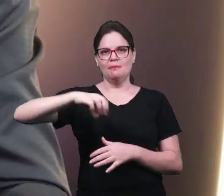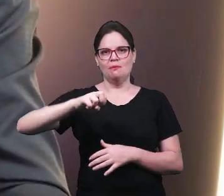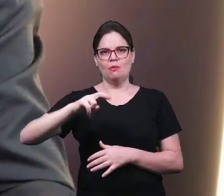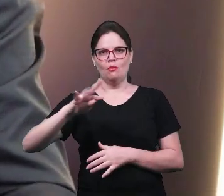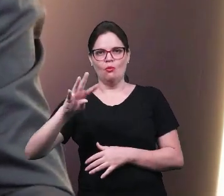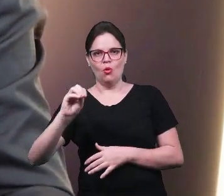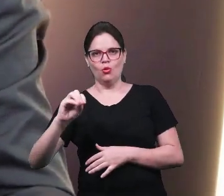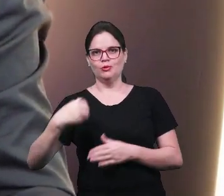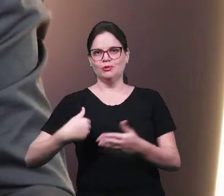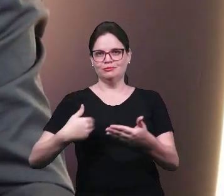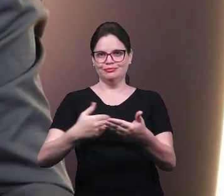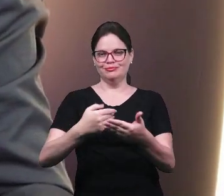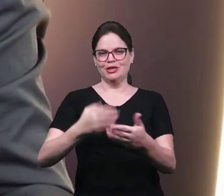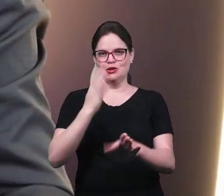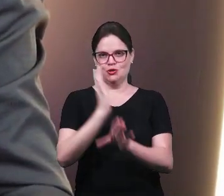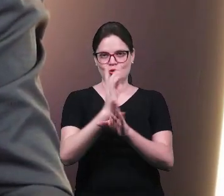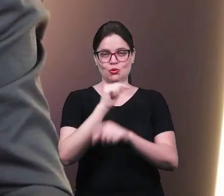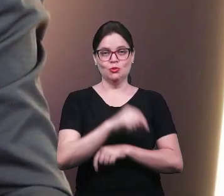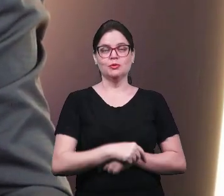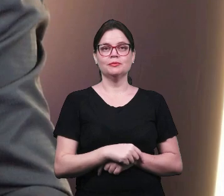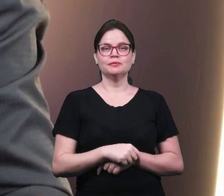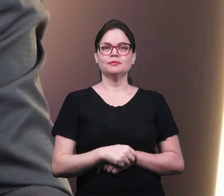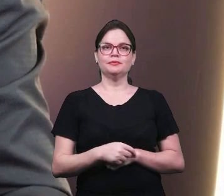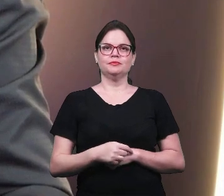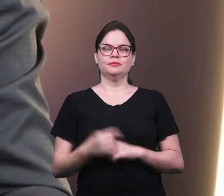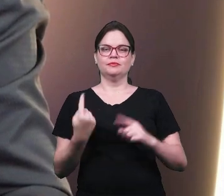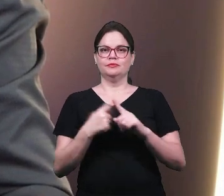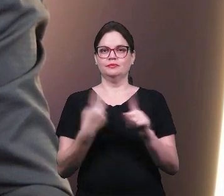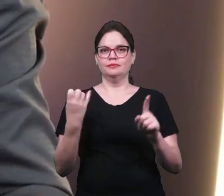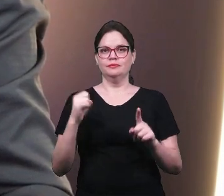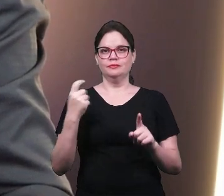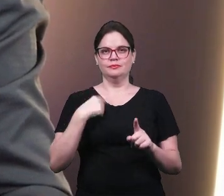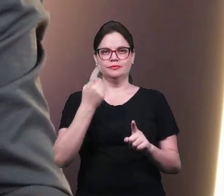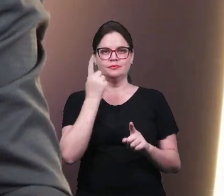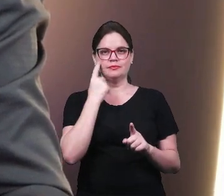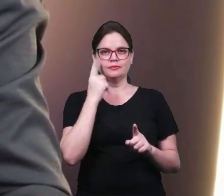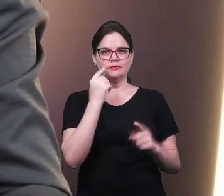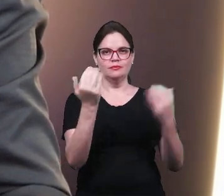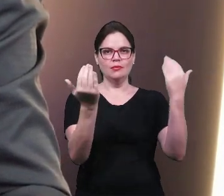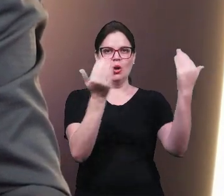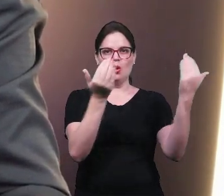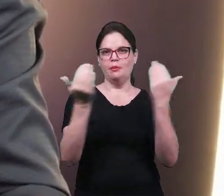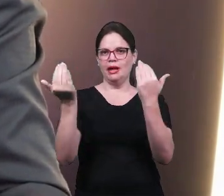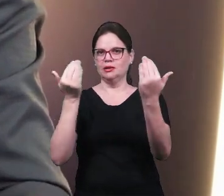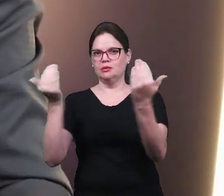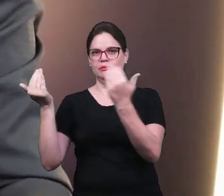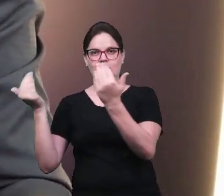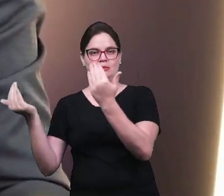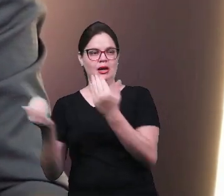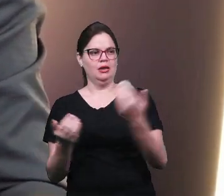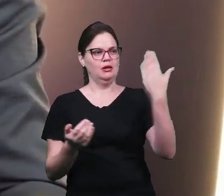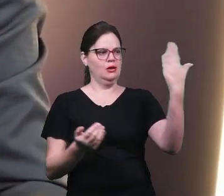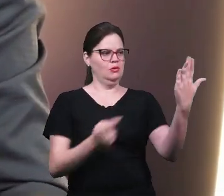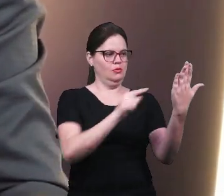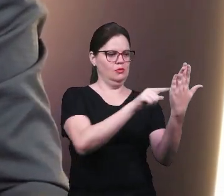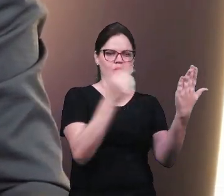recente, mas quando você compara esses códices de Leningrado, de Alepo, são mais novos, eles